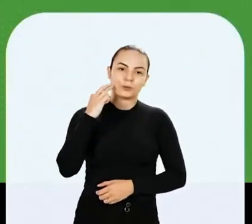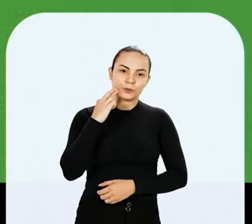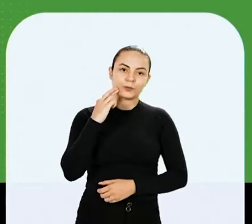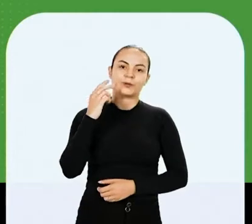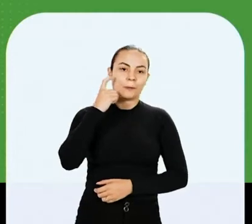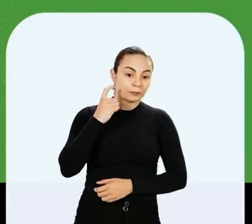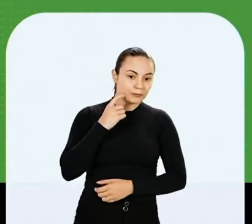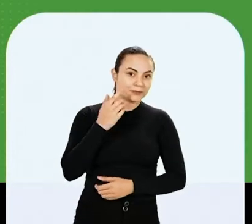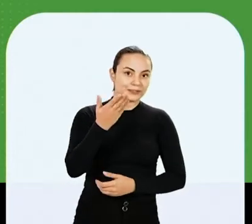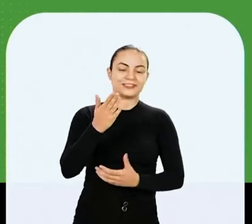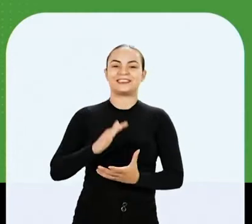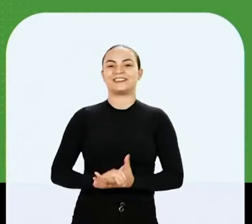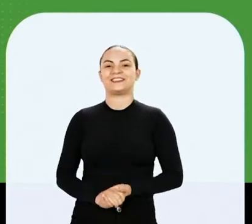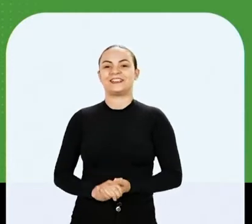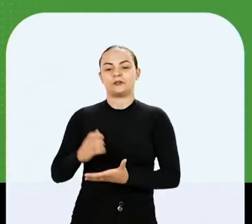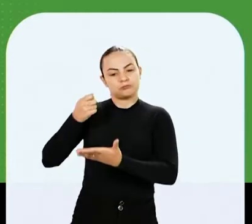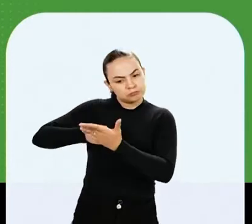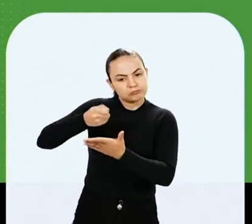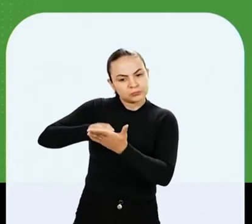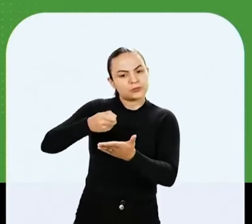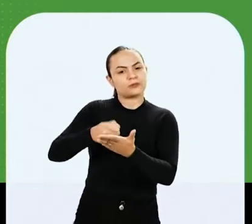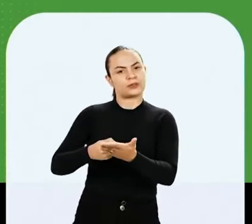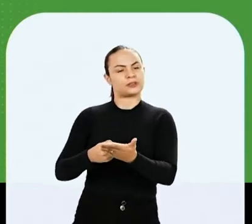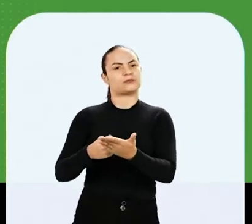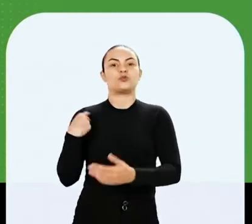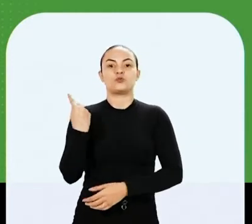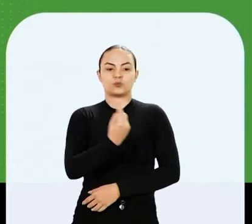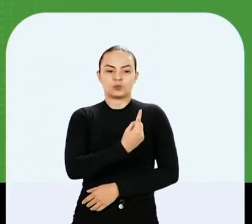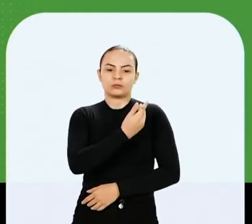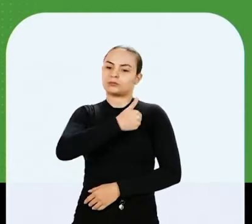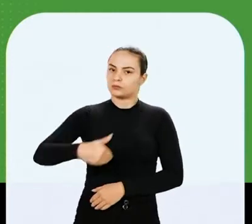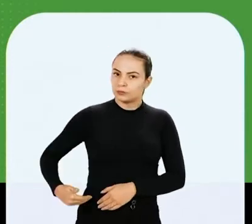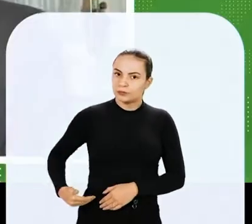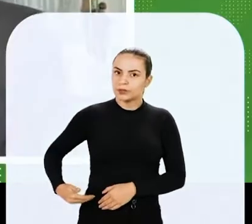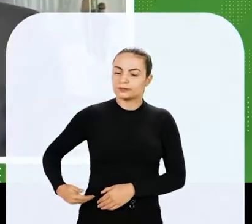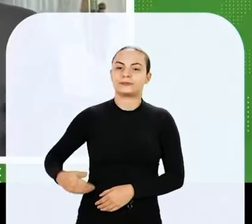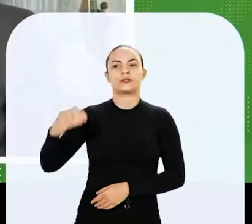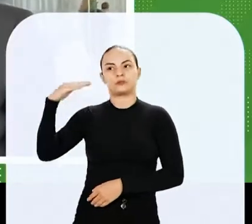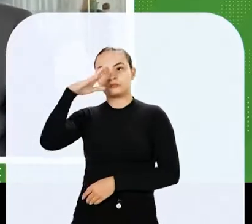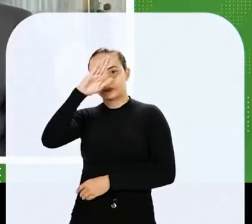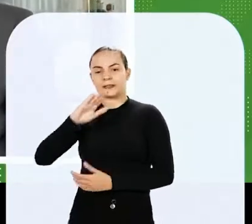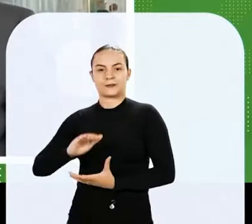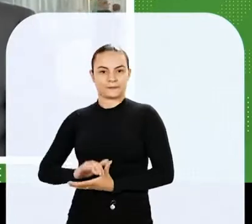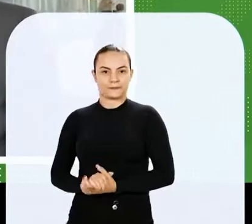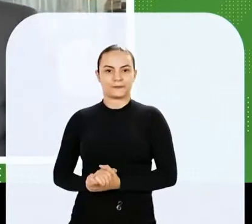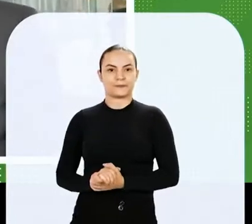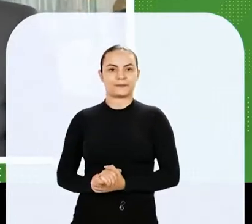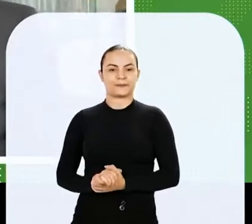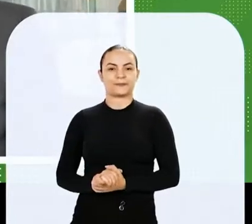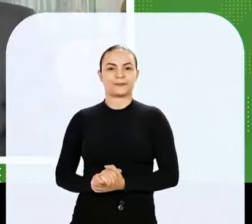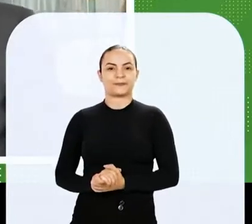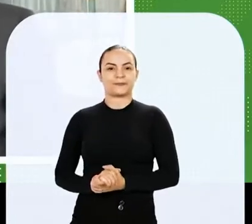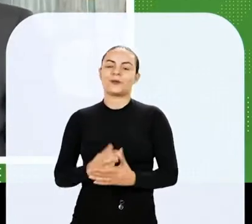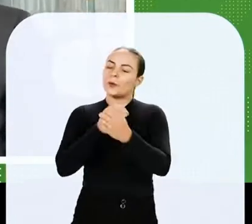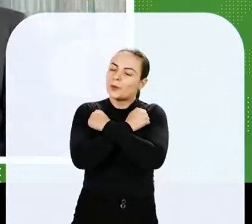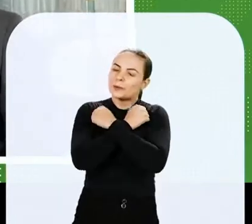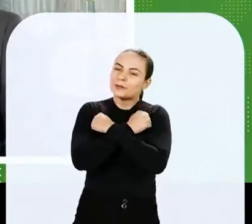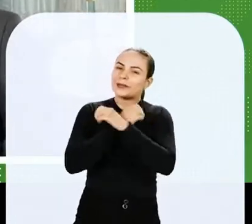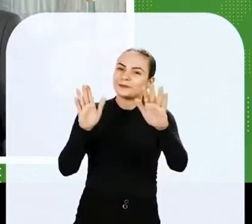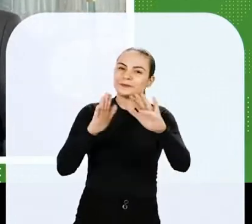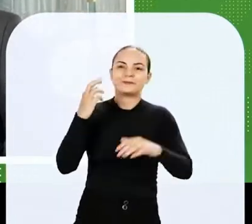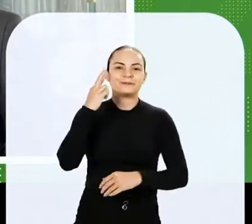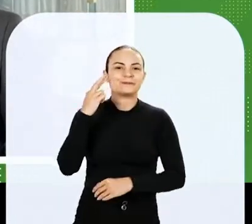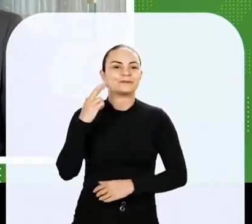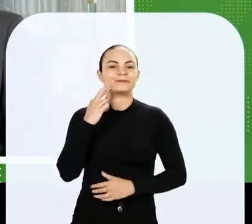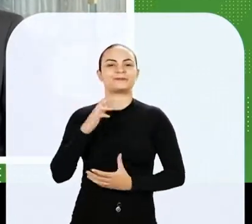Fala pessoal de Rondônia, quero deixar aqui o meu apoio para o governador Marcos Rogério. Em defesa do nosso governo, do governo Bolsonaro, em